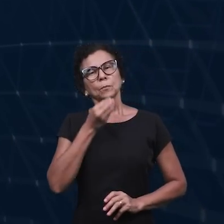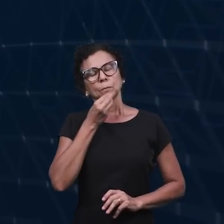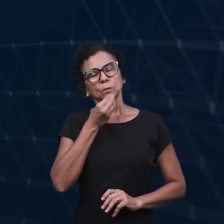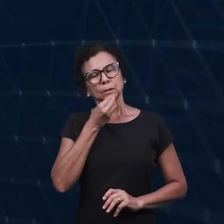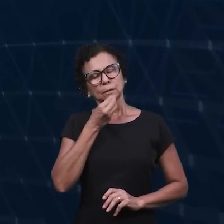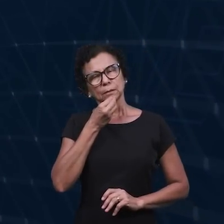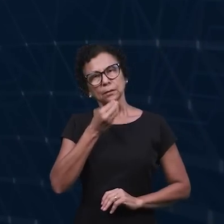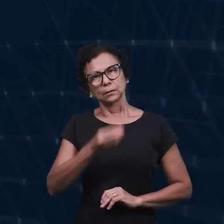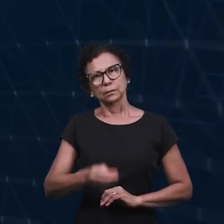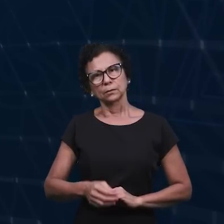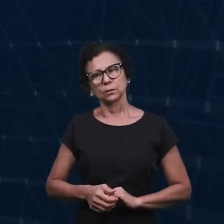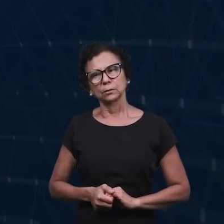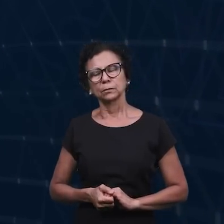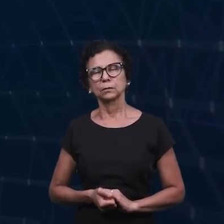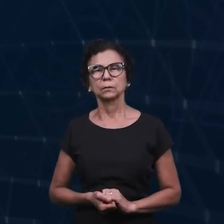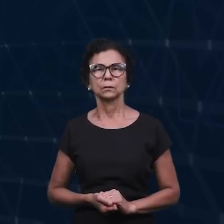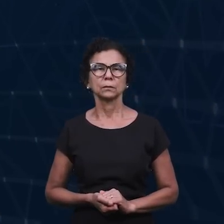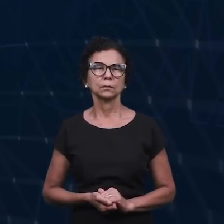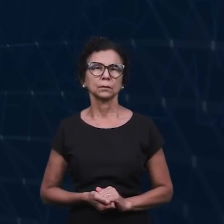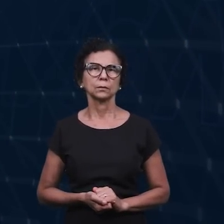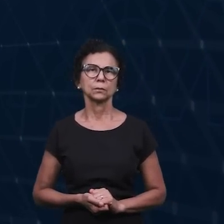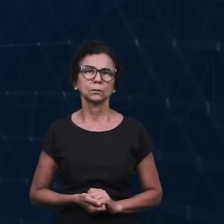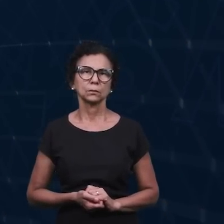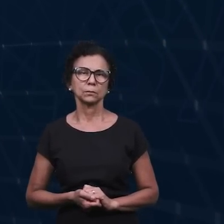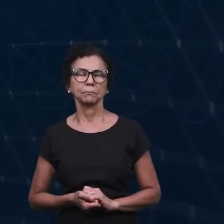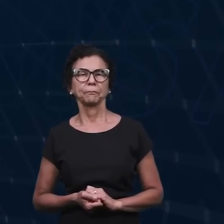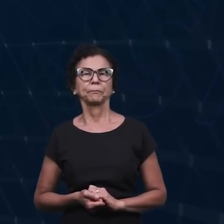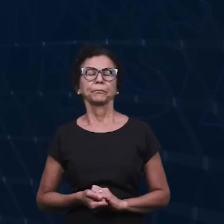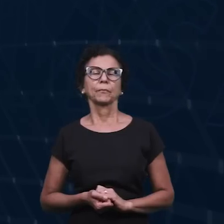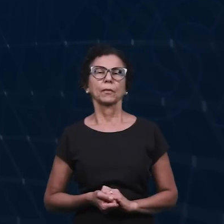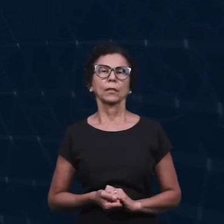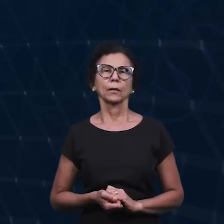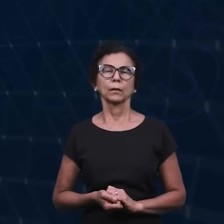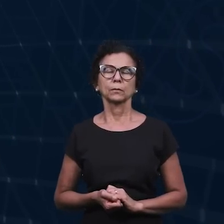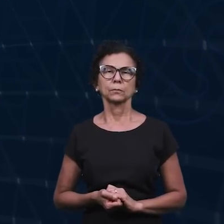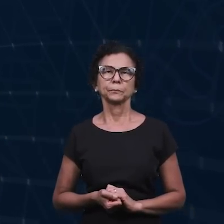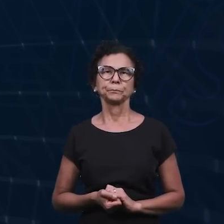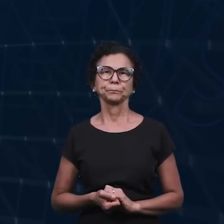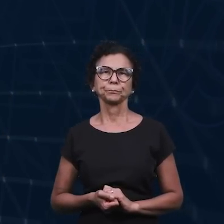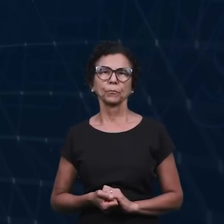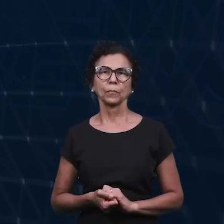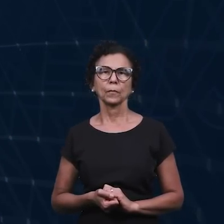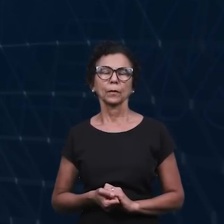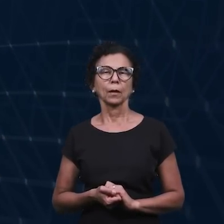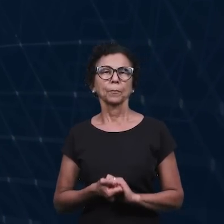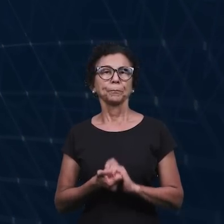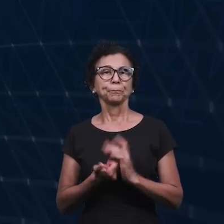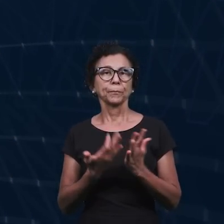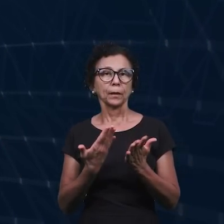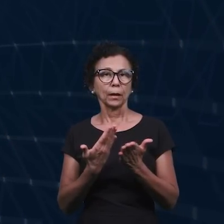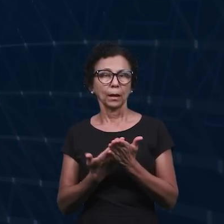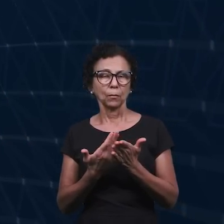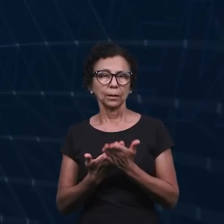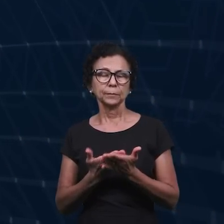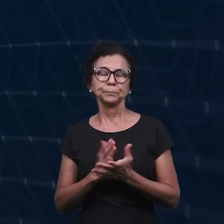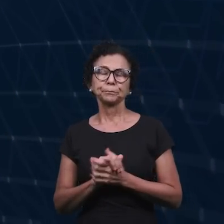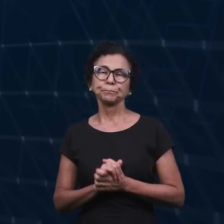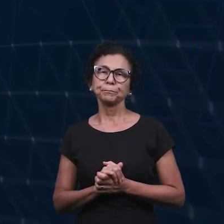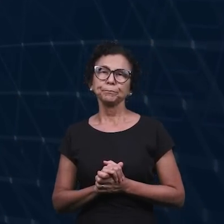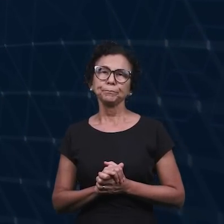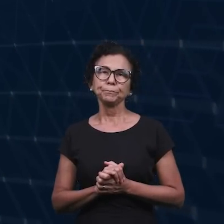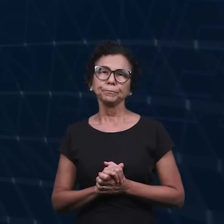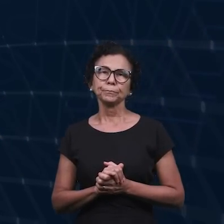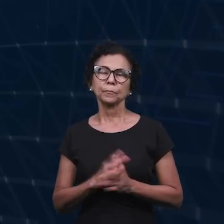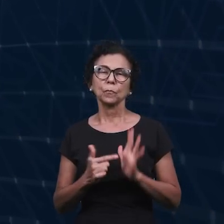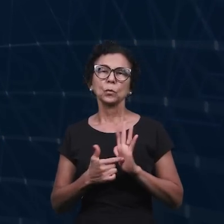de apresentar em aulas as doutrinas básicas que a igreja vive, tendo